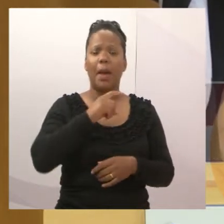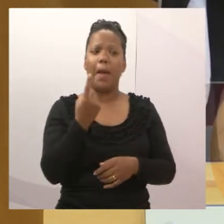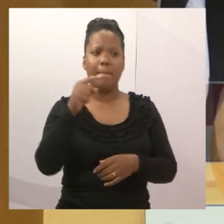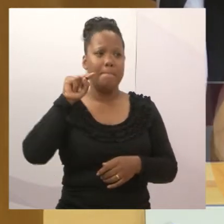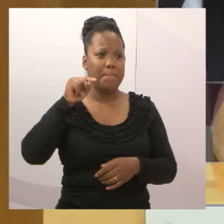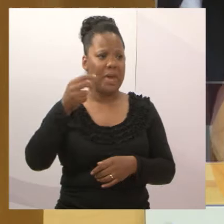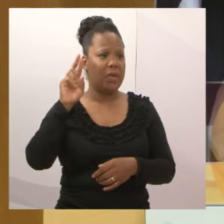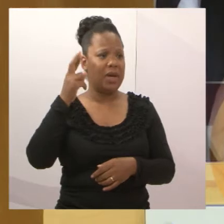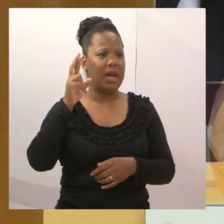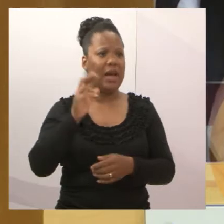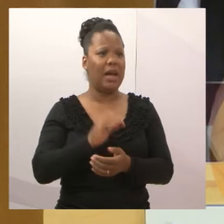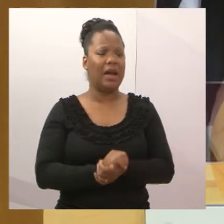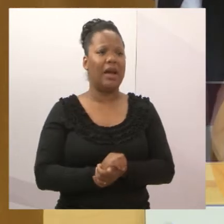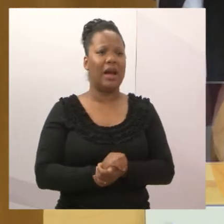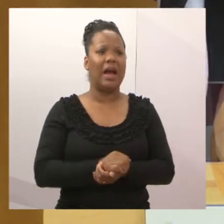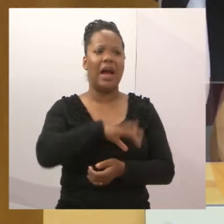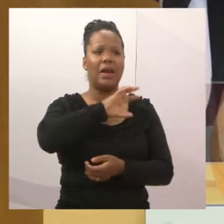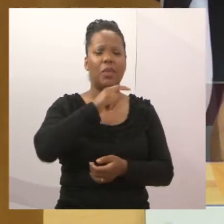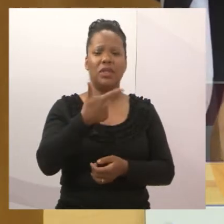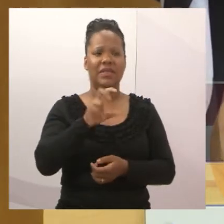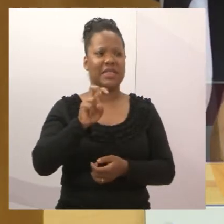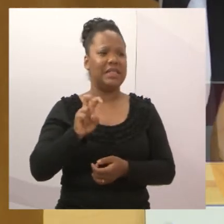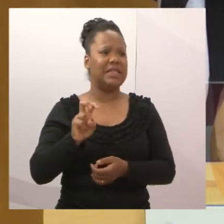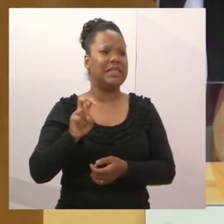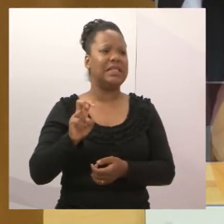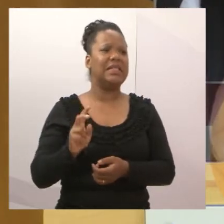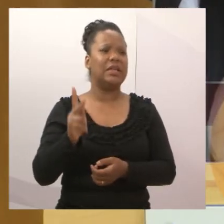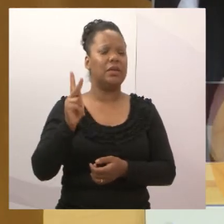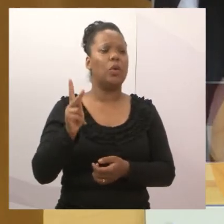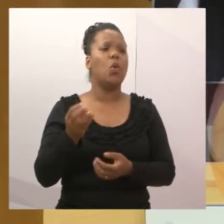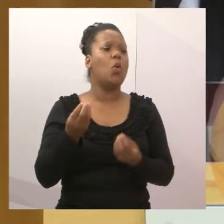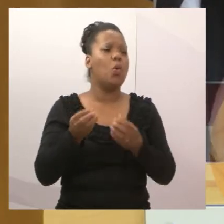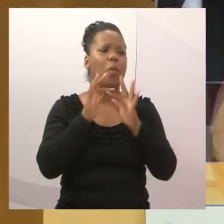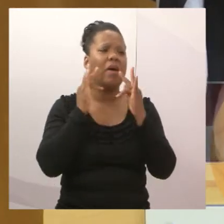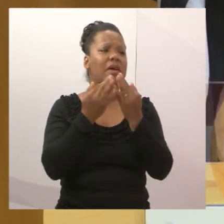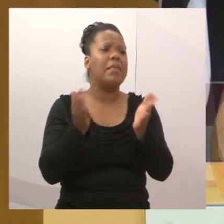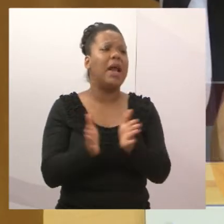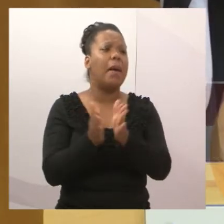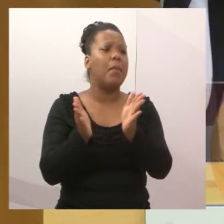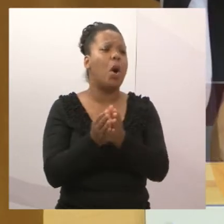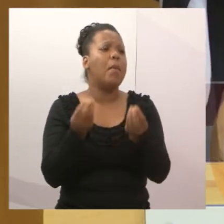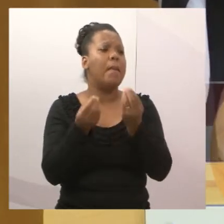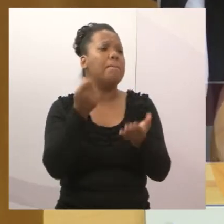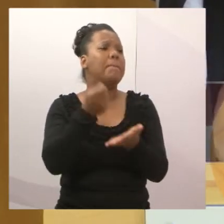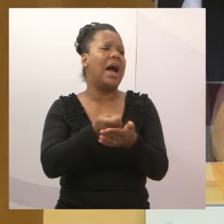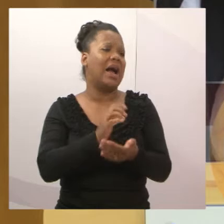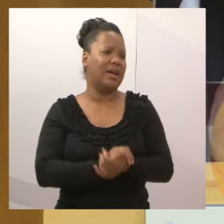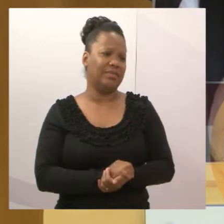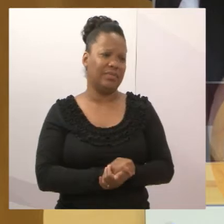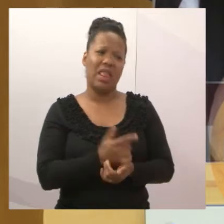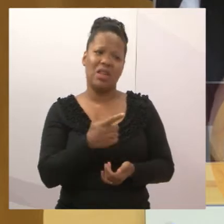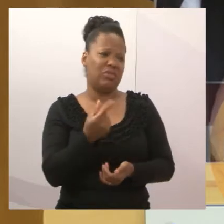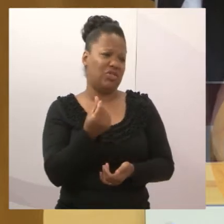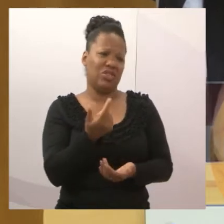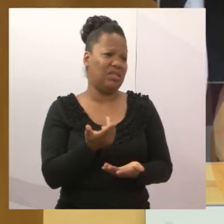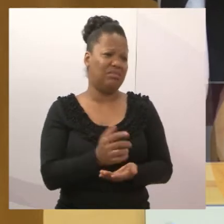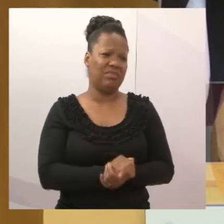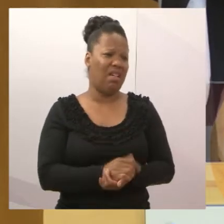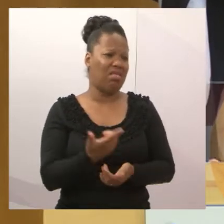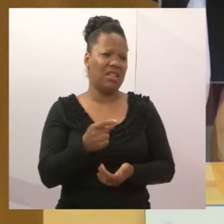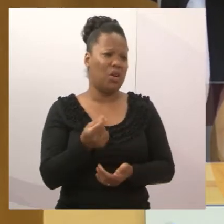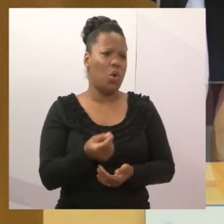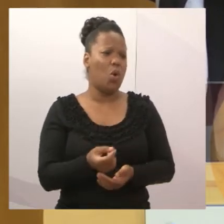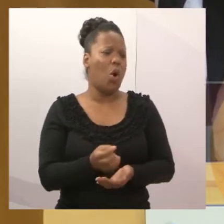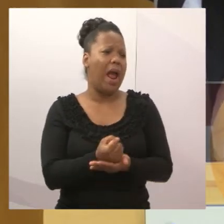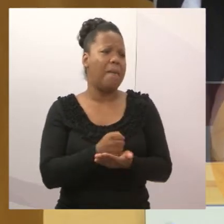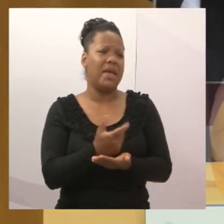uma castração de um animal de 25 quilos. Como que uma pessoa de baixa renda, ela vai ter condições de castração animal? Ela não tem. Não tem dinheiro